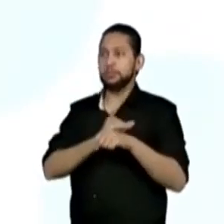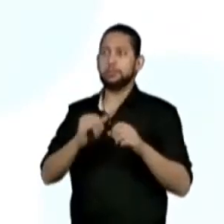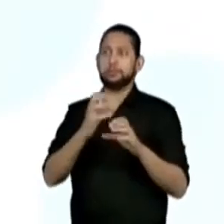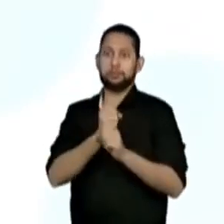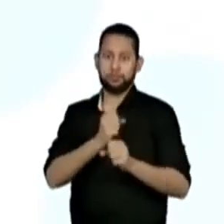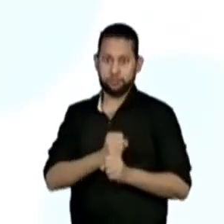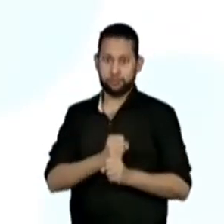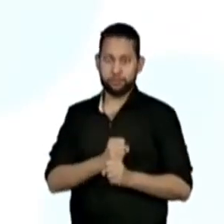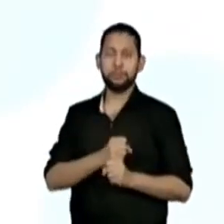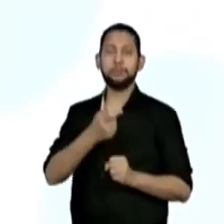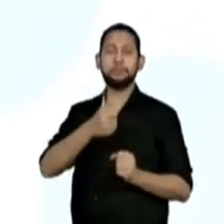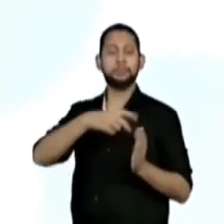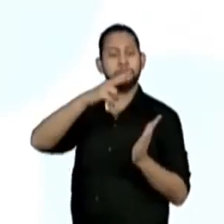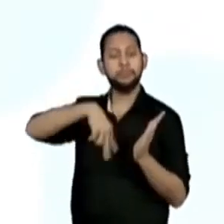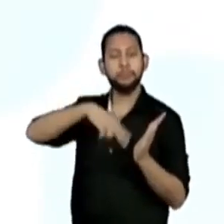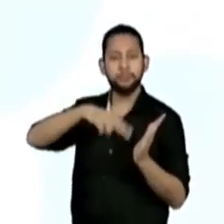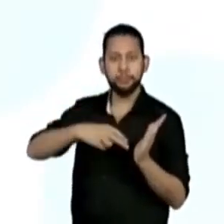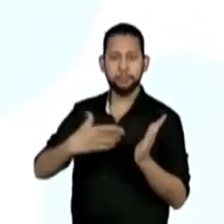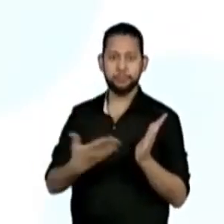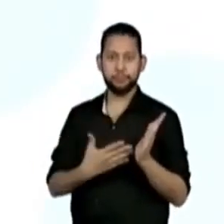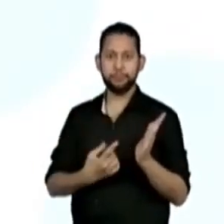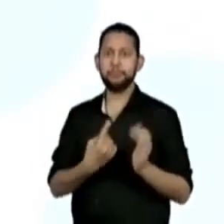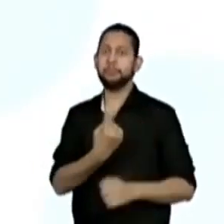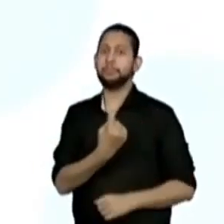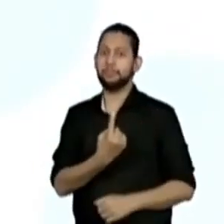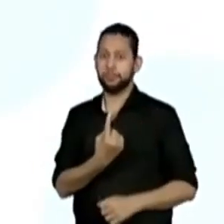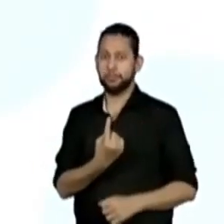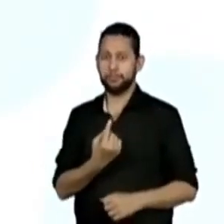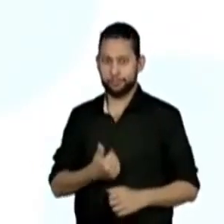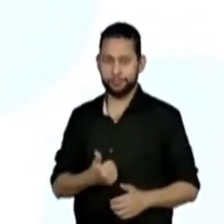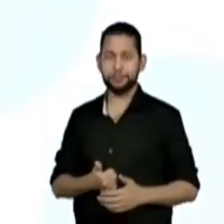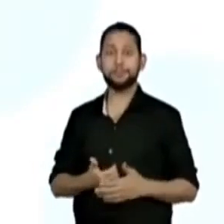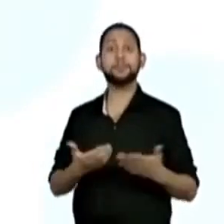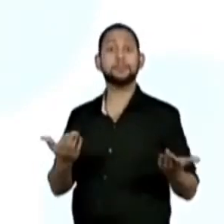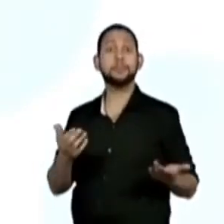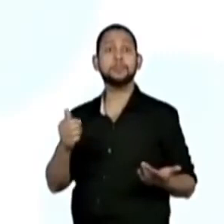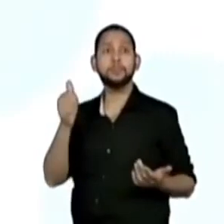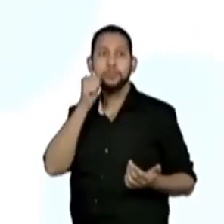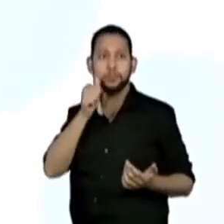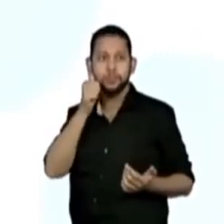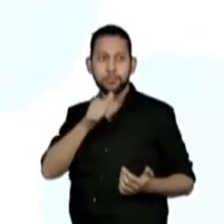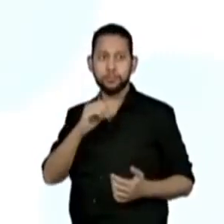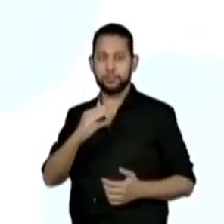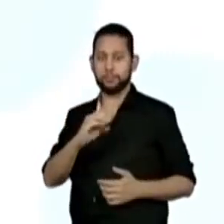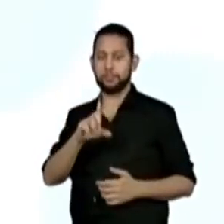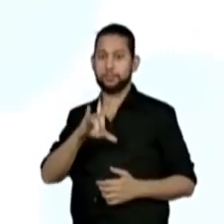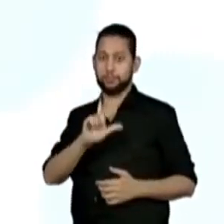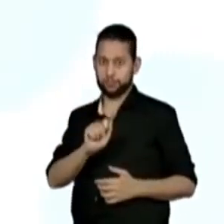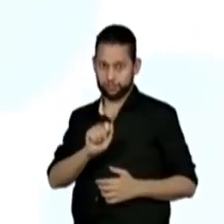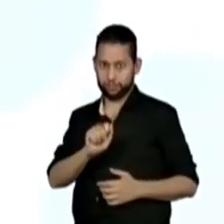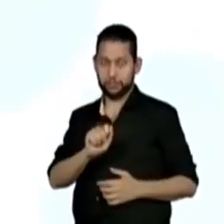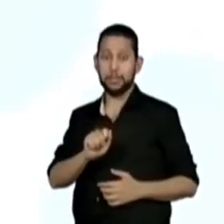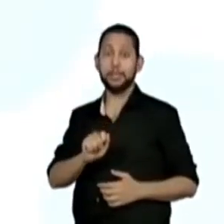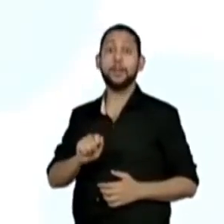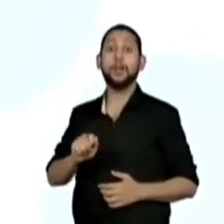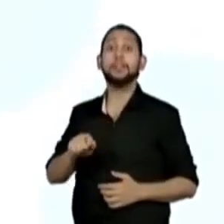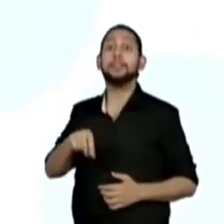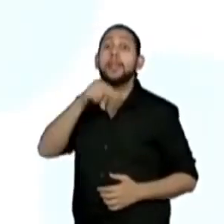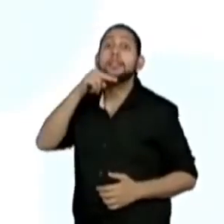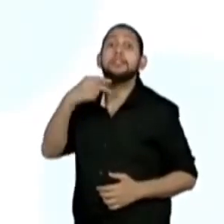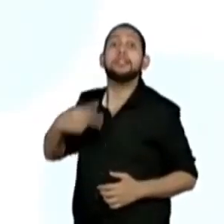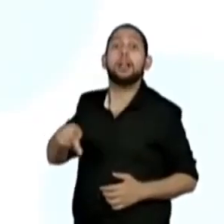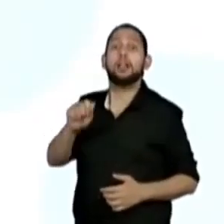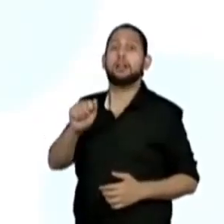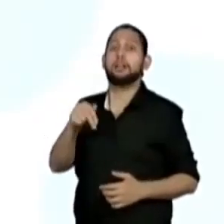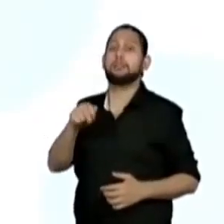lá vamos dar uma lidinha então agora na nossa primeira situação problema a senora Célia avó de Ana Júlia perguntou às